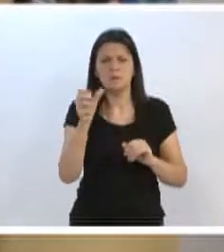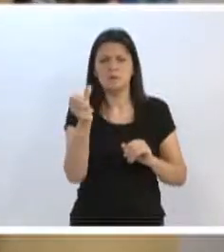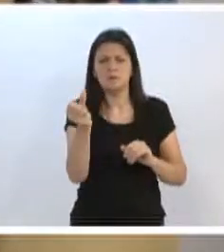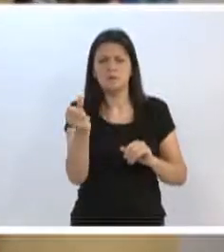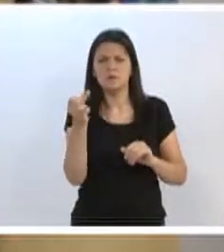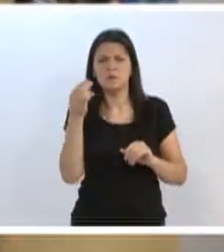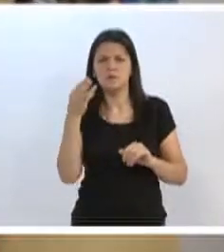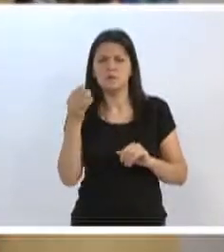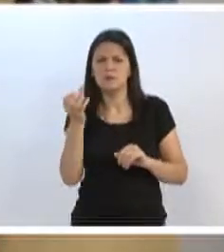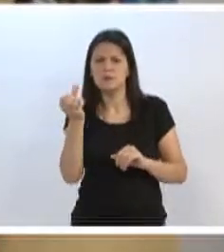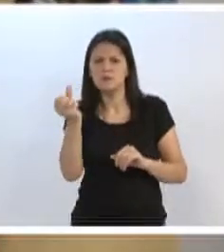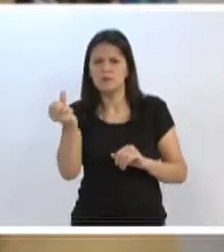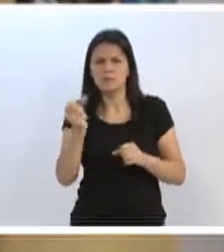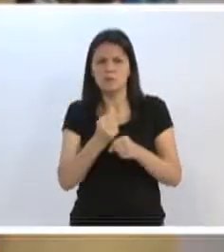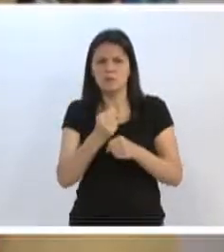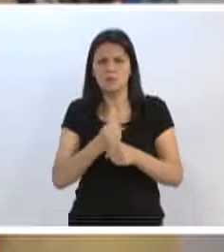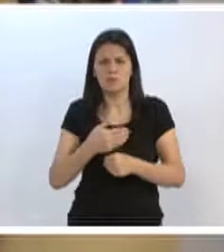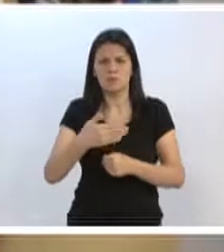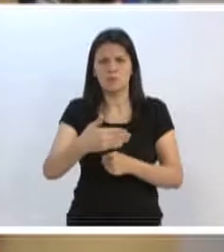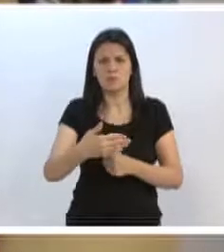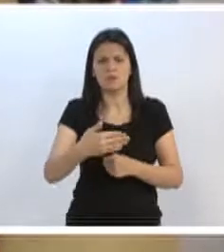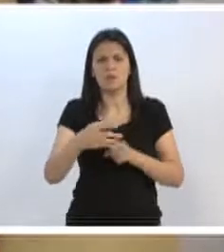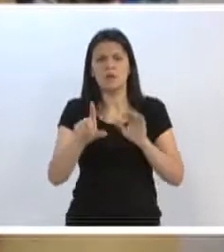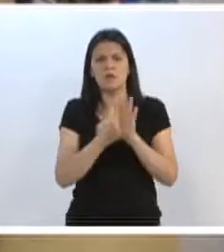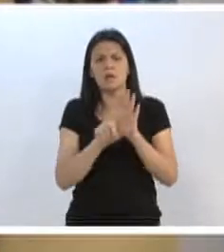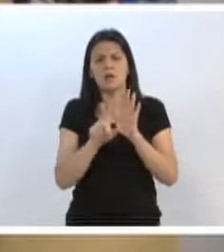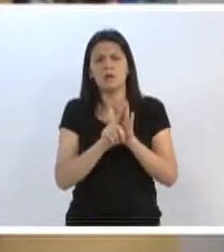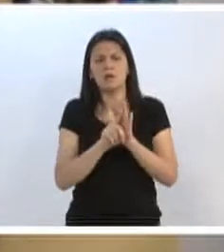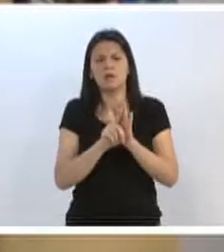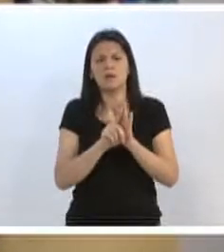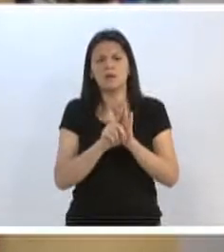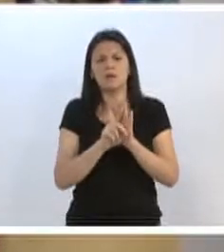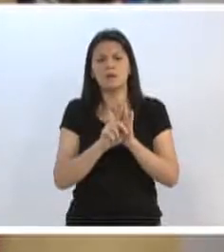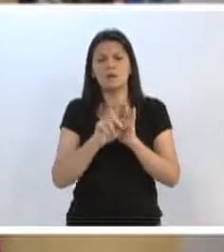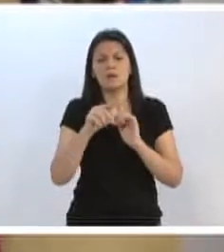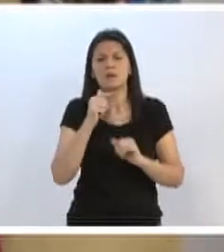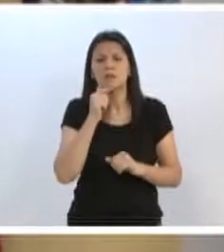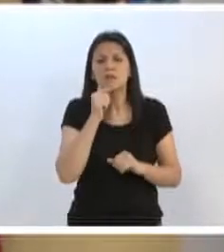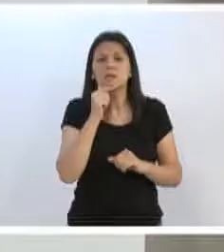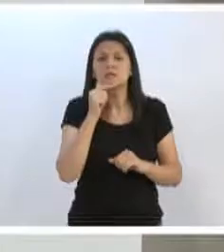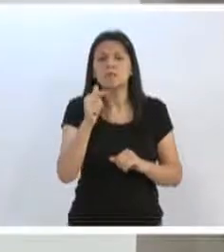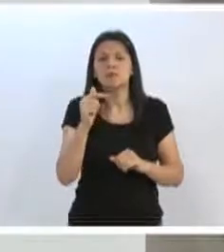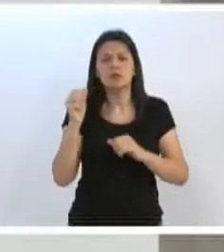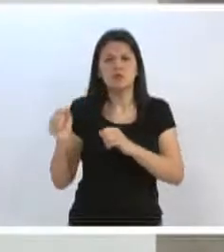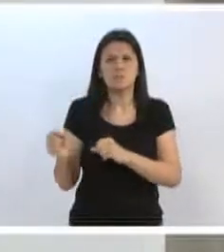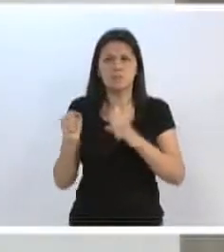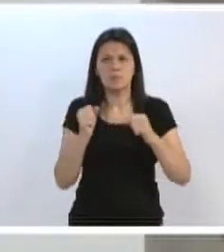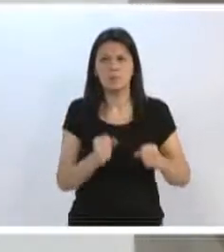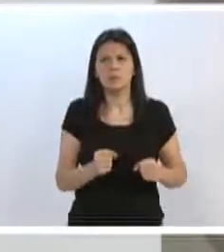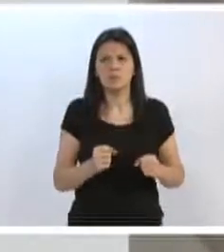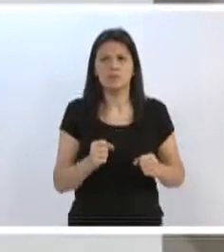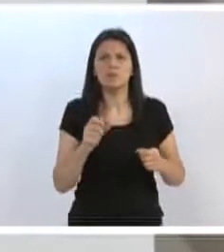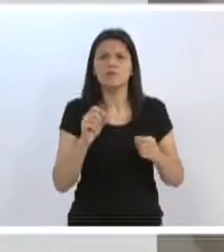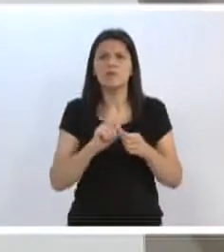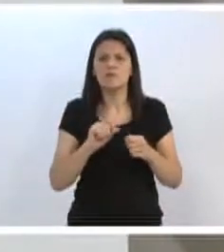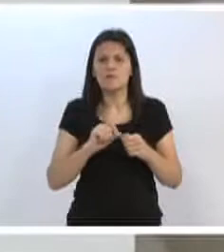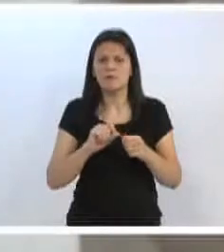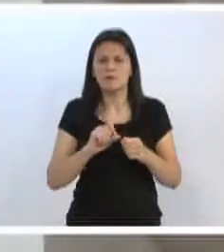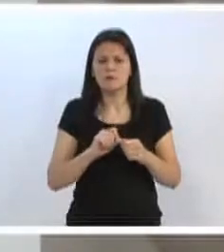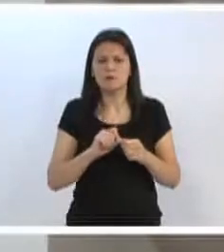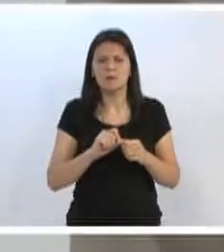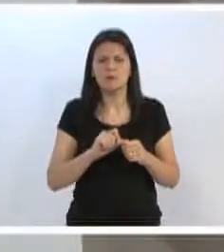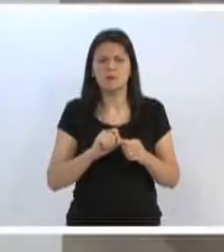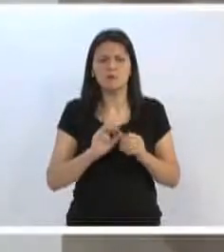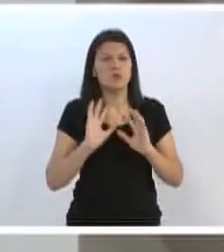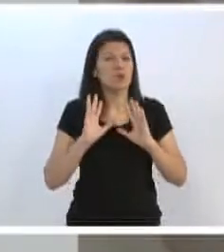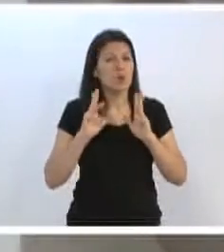7.636 de 2018, que é uma lei que prevê, na verdade, a semana onde o poder público fará todos os